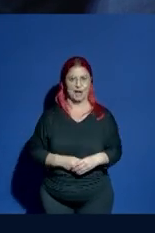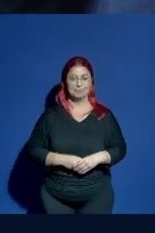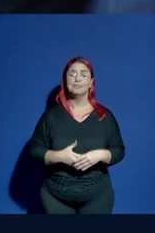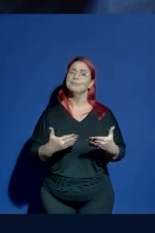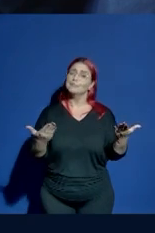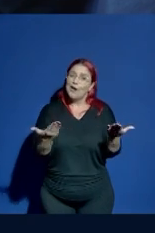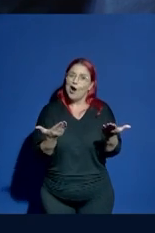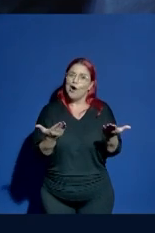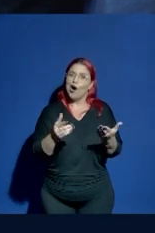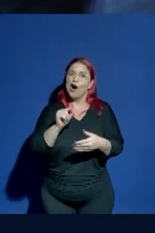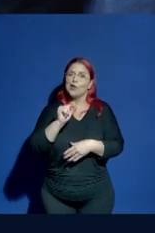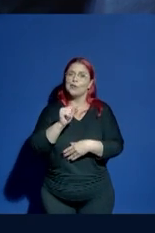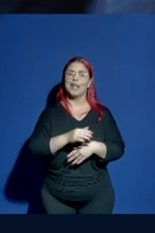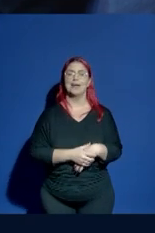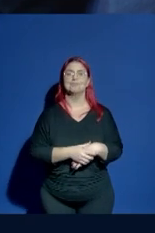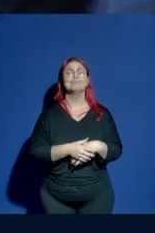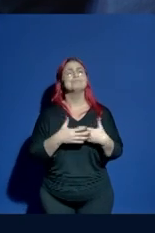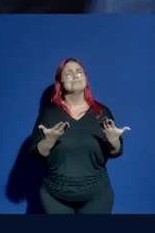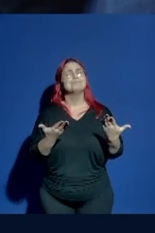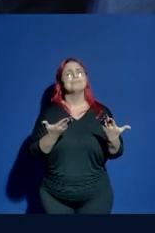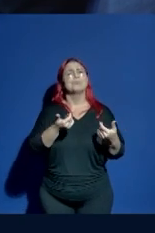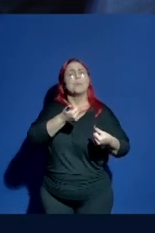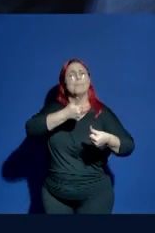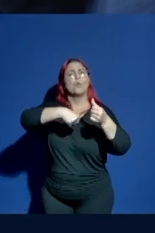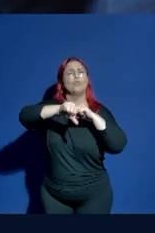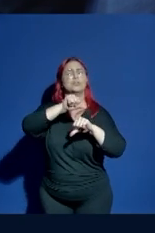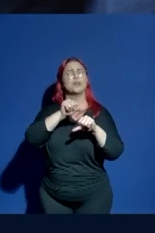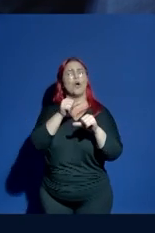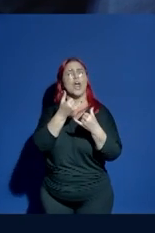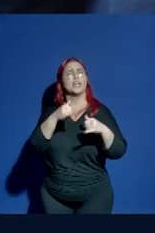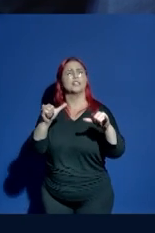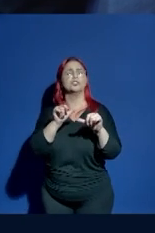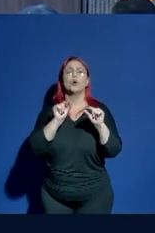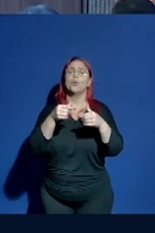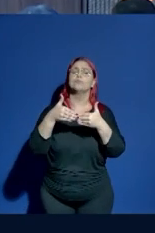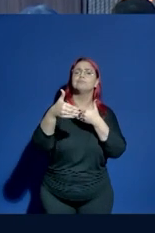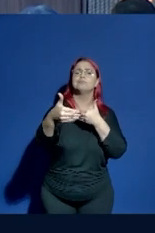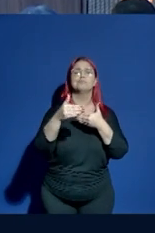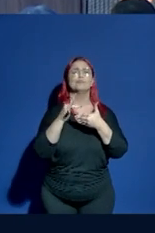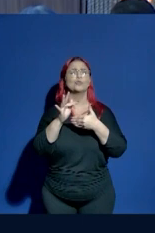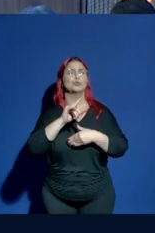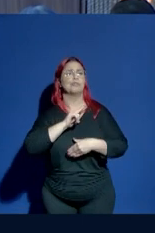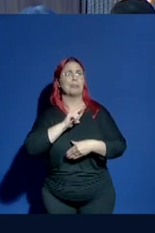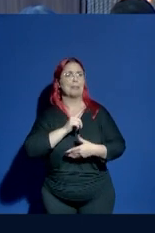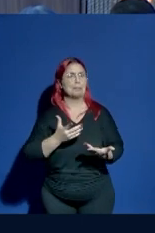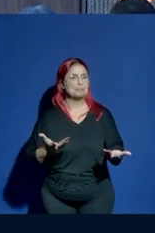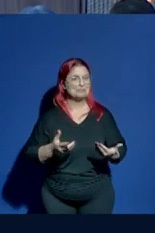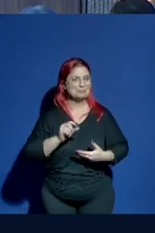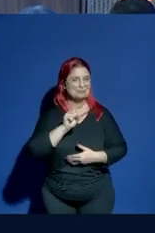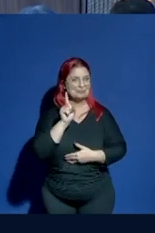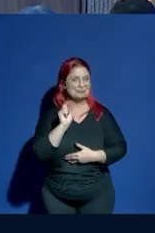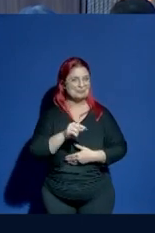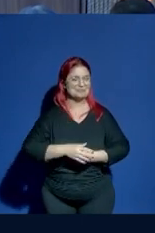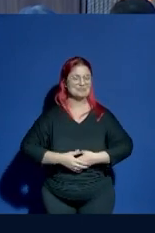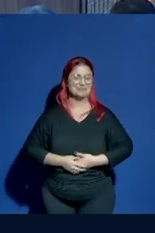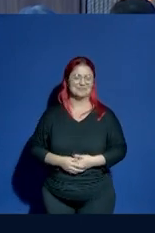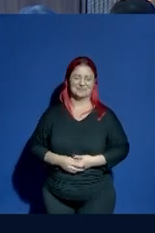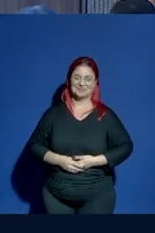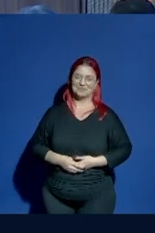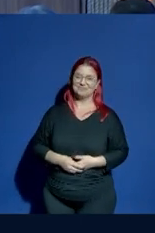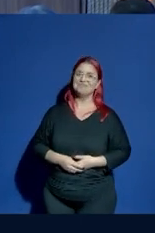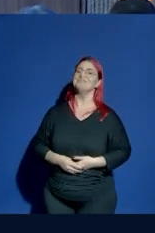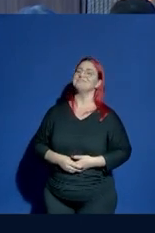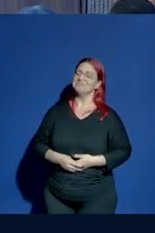a nossa bola em jogo plantas são energética O que é o que esperar o que vem por aí muito bem primeiro